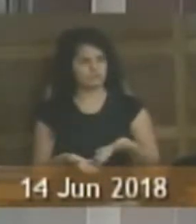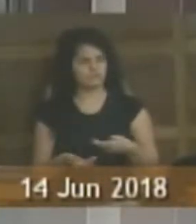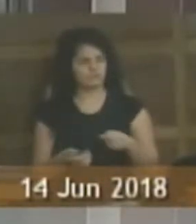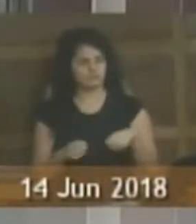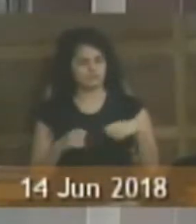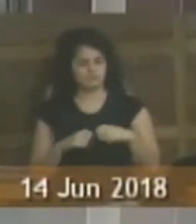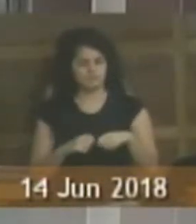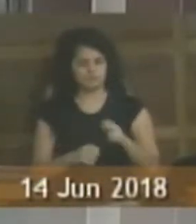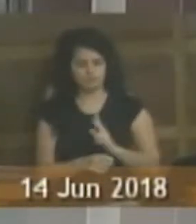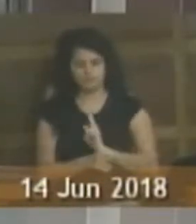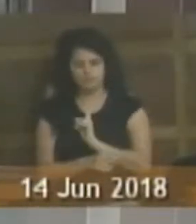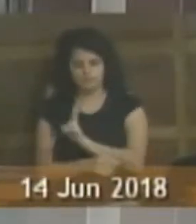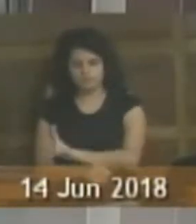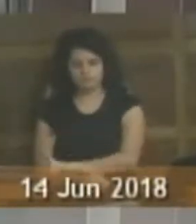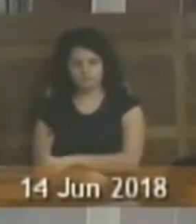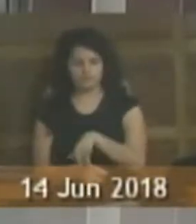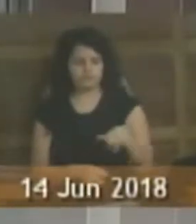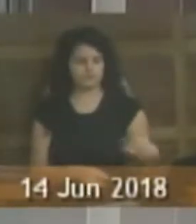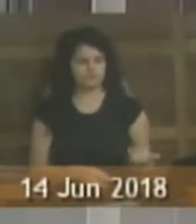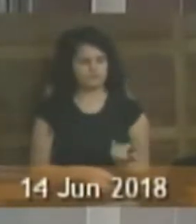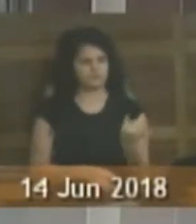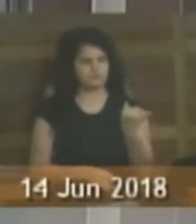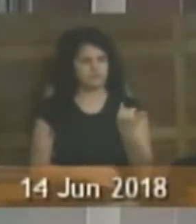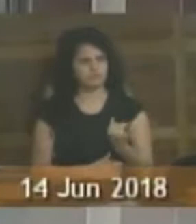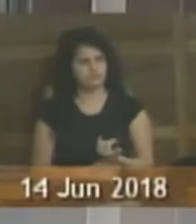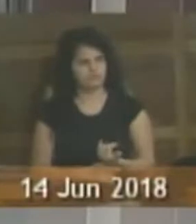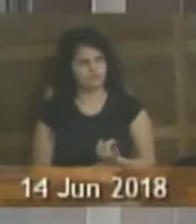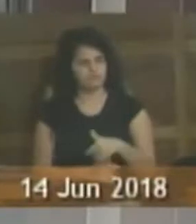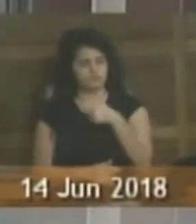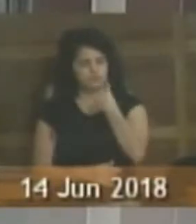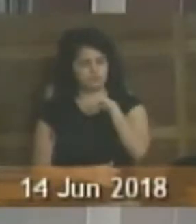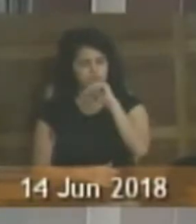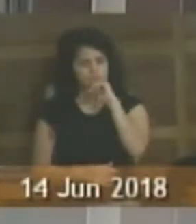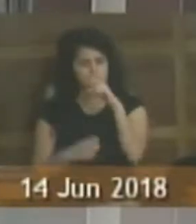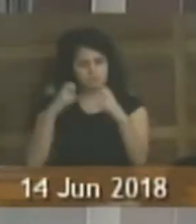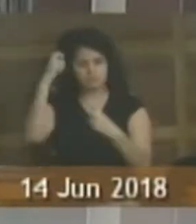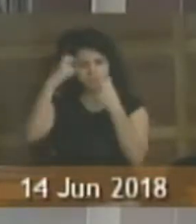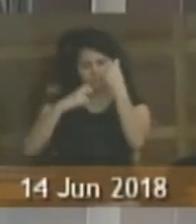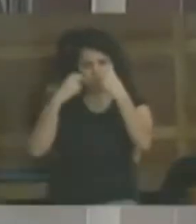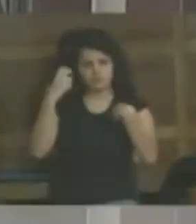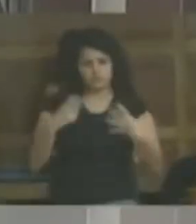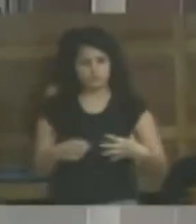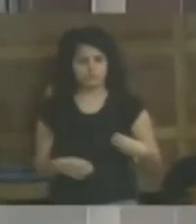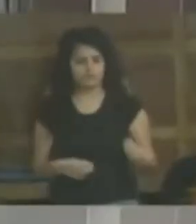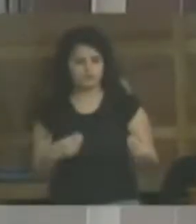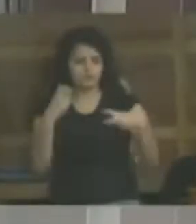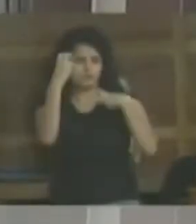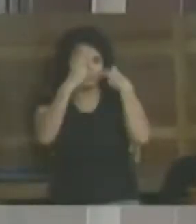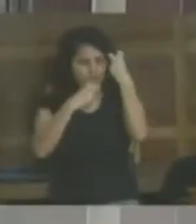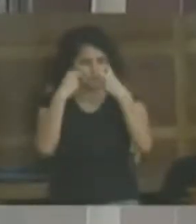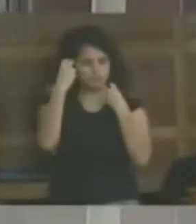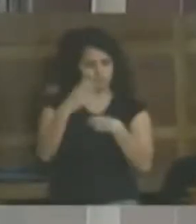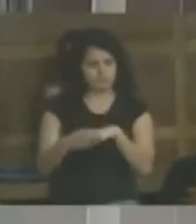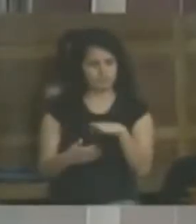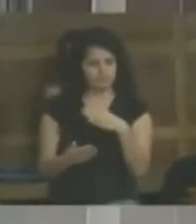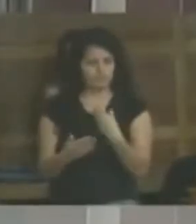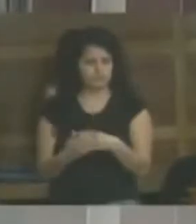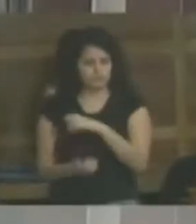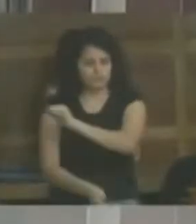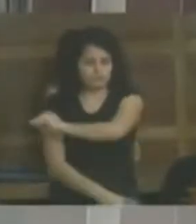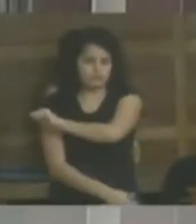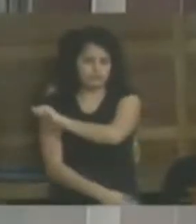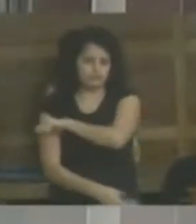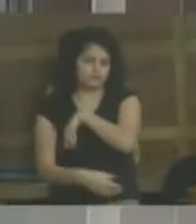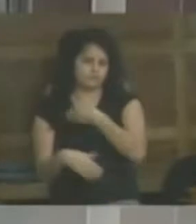visita importante, que é de uma mãe preocupada com seu filho, preocupada com os alunos ali do Áurea